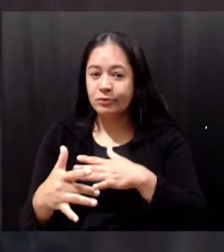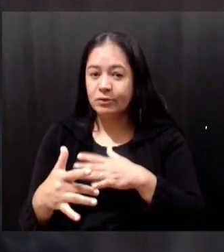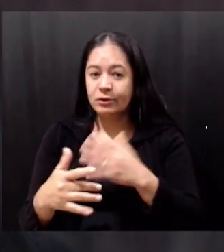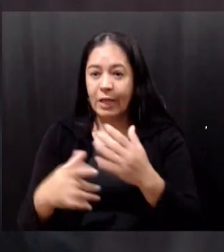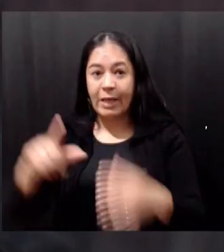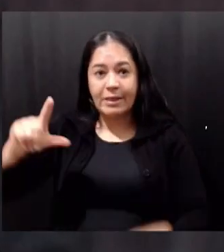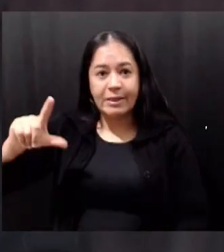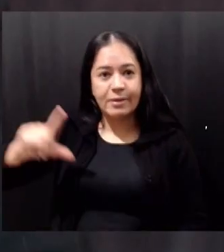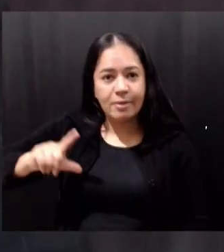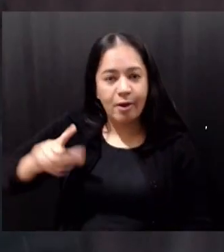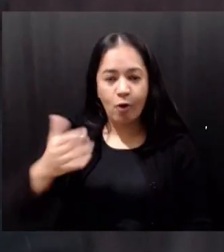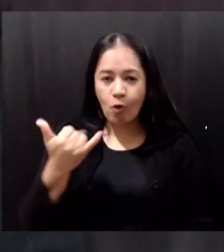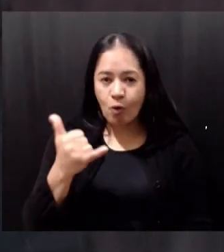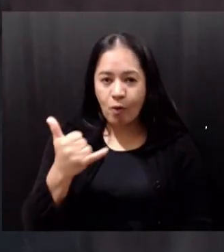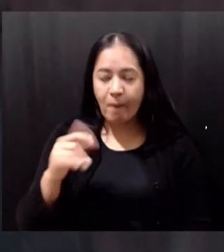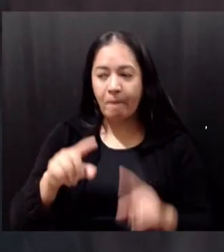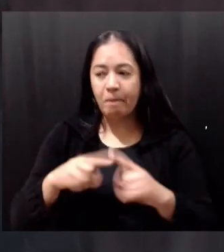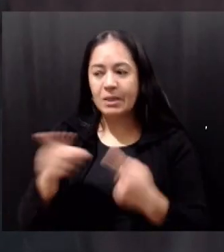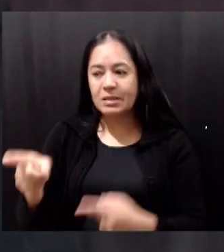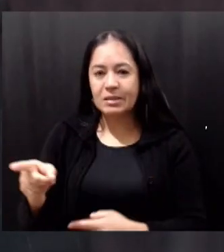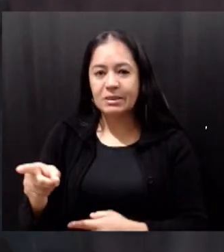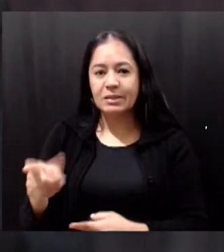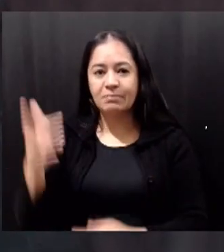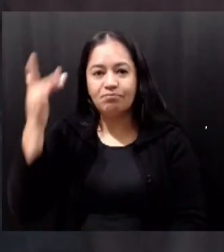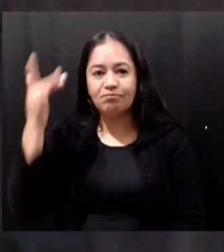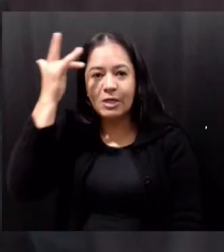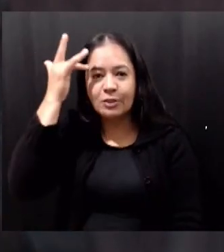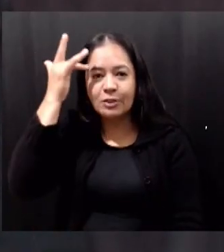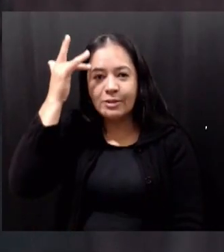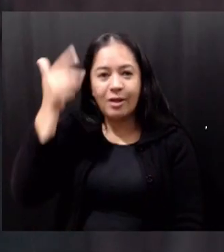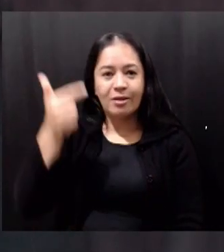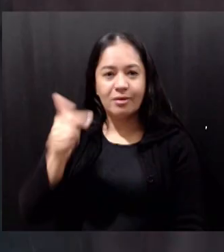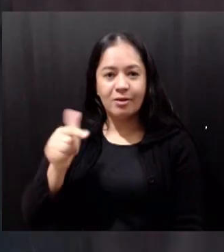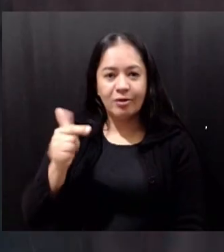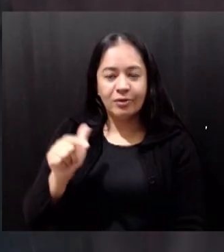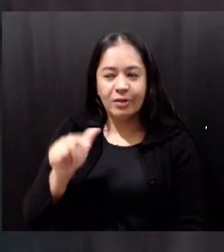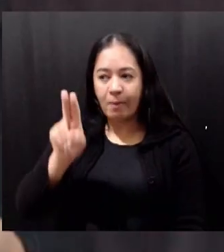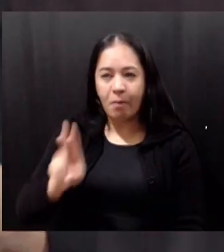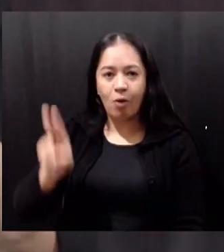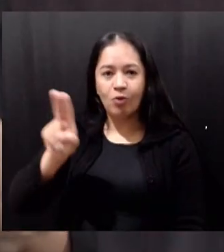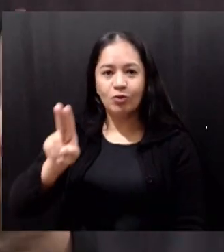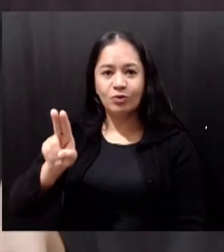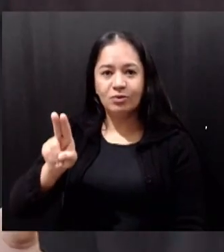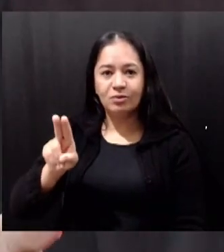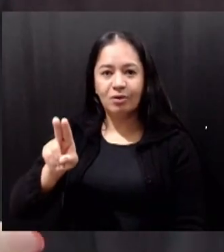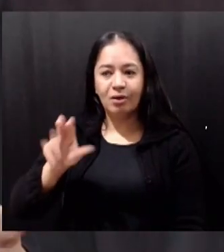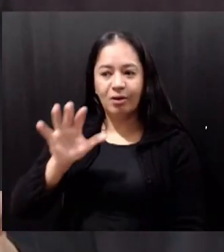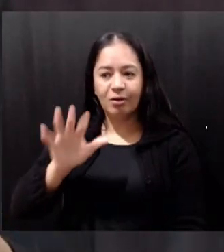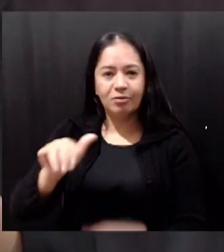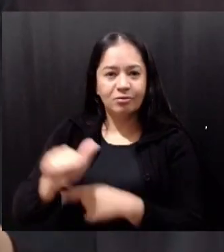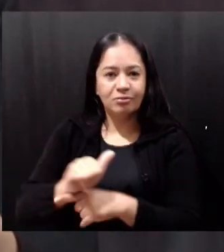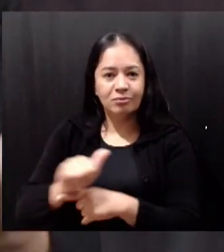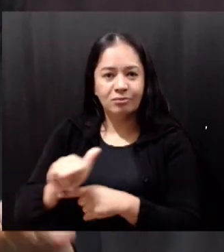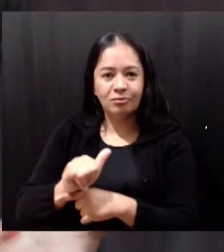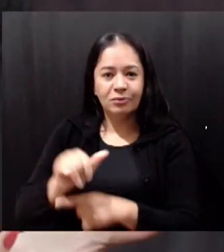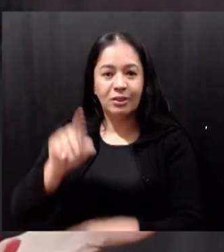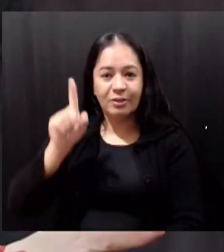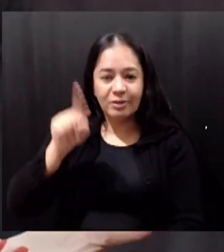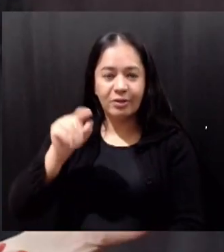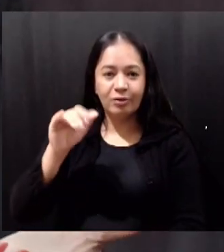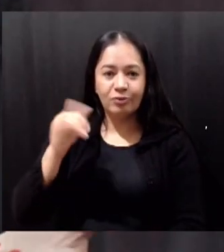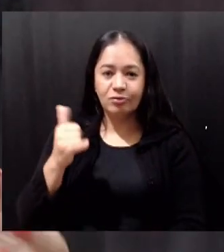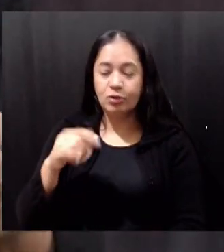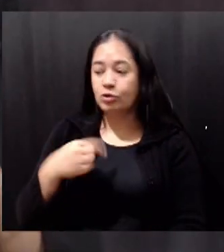sem que eles tenham essa maturidade para usar essa ferramenta, nós estamos dando uma faca